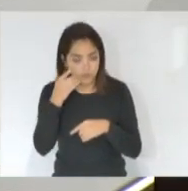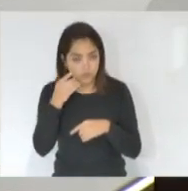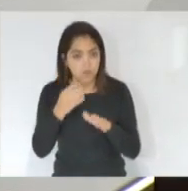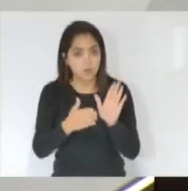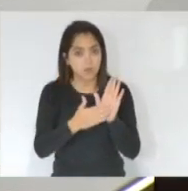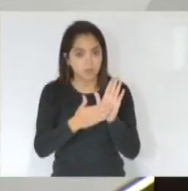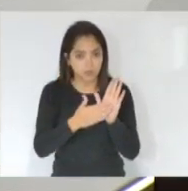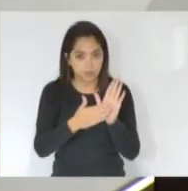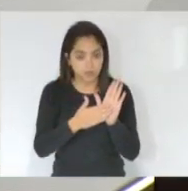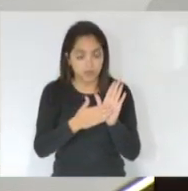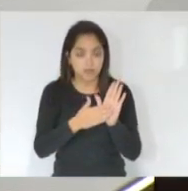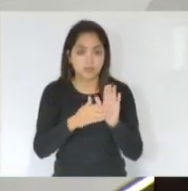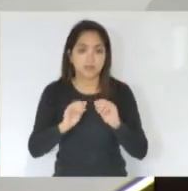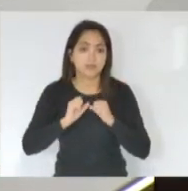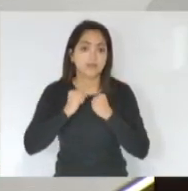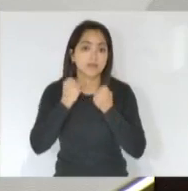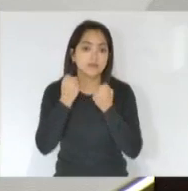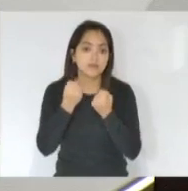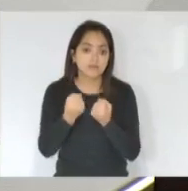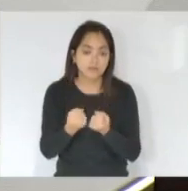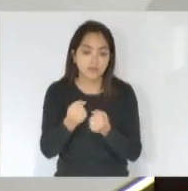da sociedade catarinense.